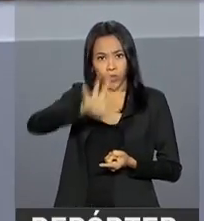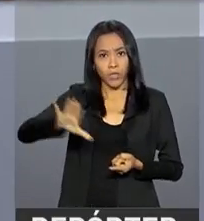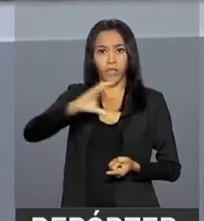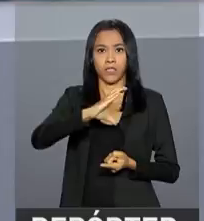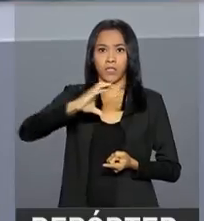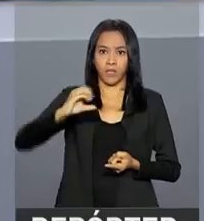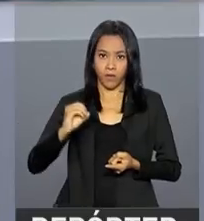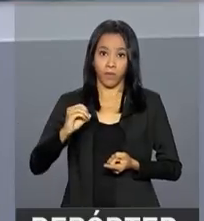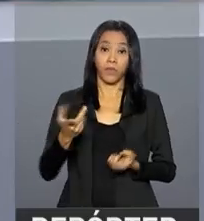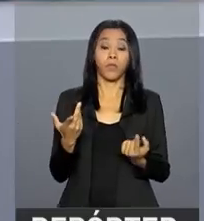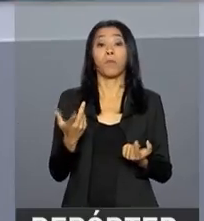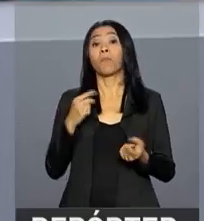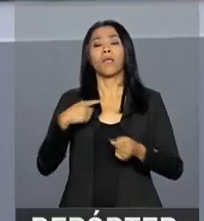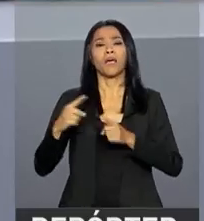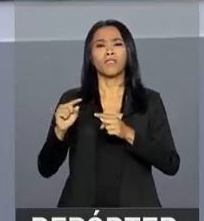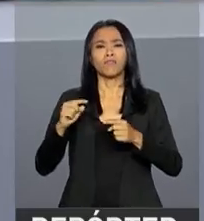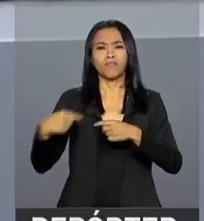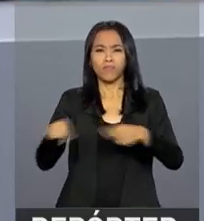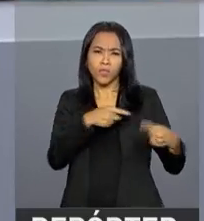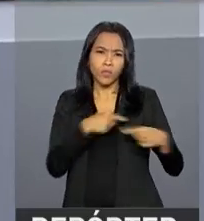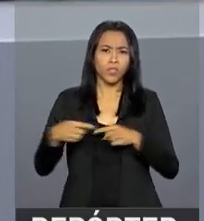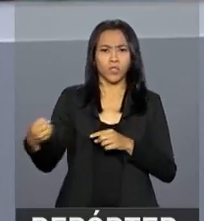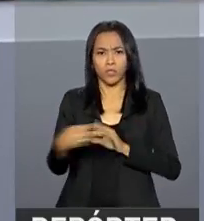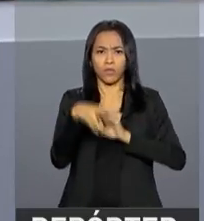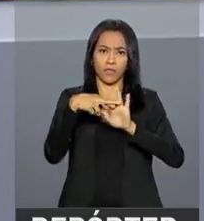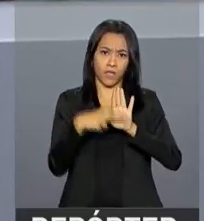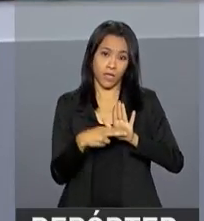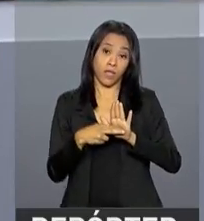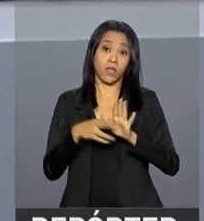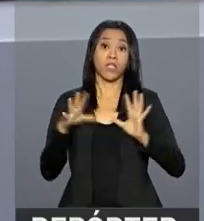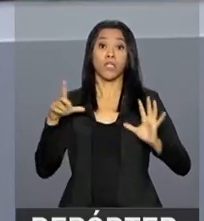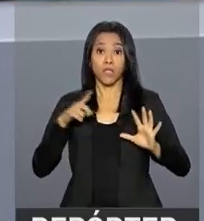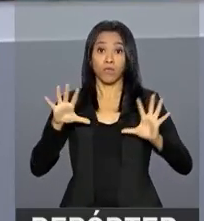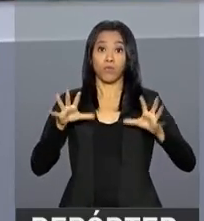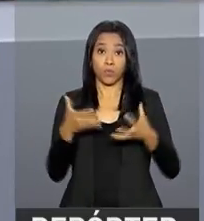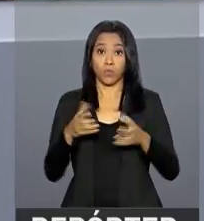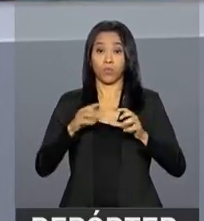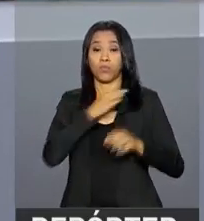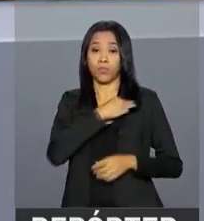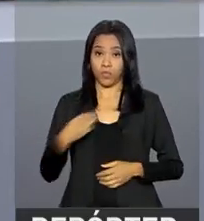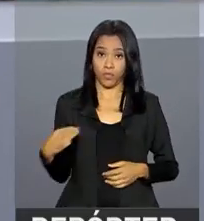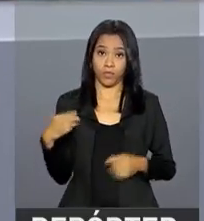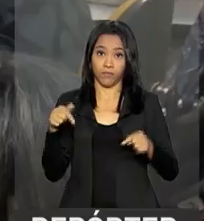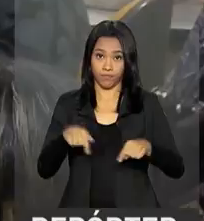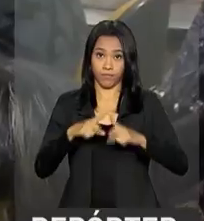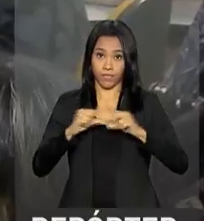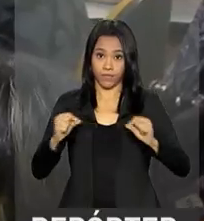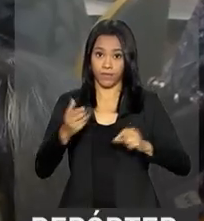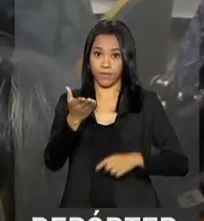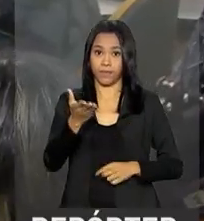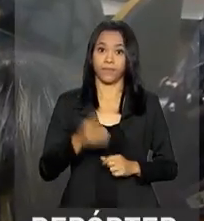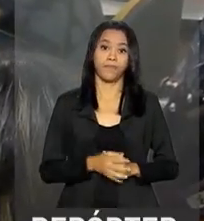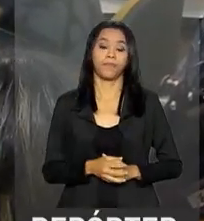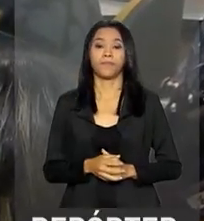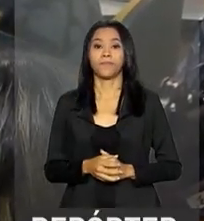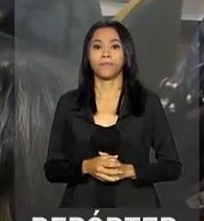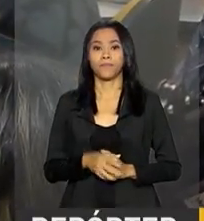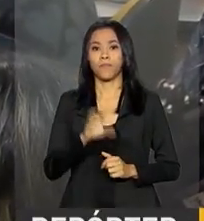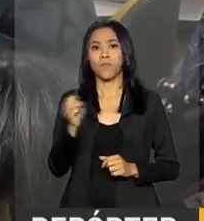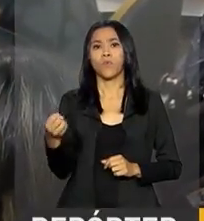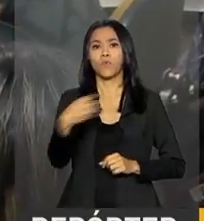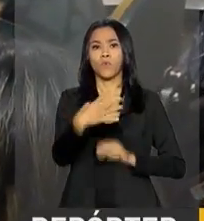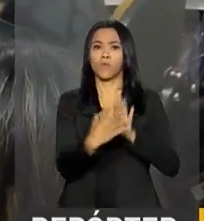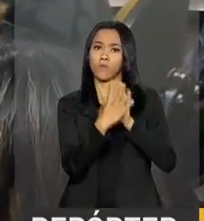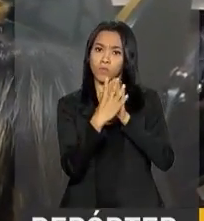discutir as novas modalidades do programa um grupo de ministros se reuniu hoje aqui em brasília o novo modelo